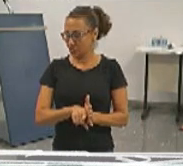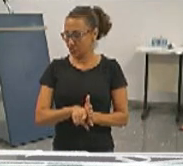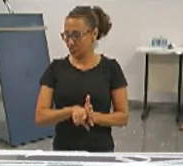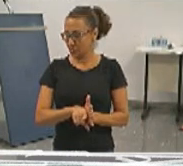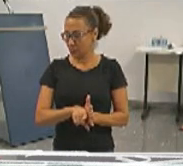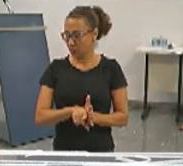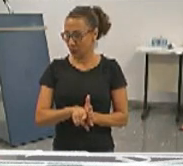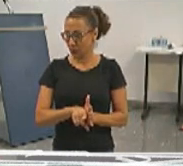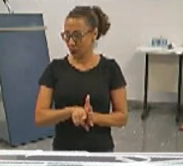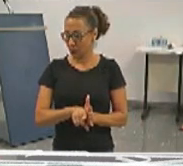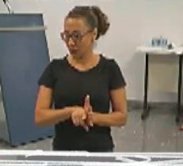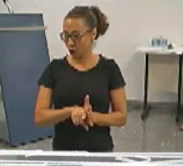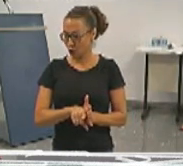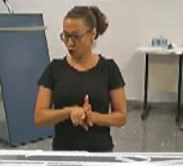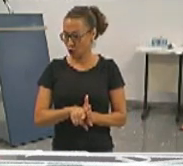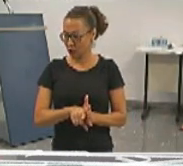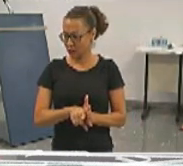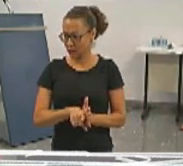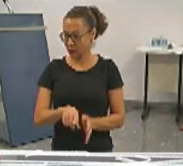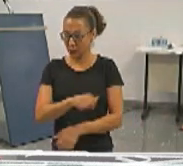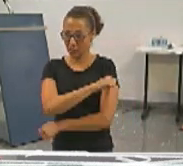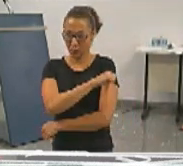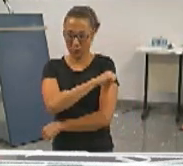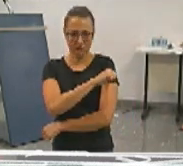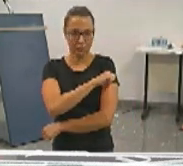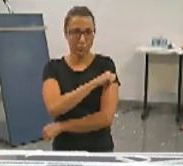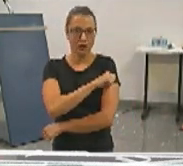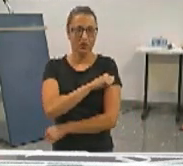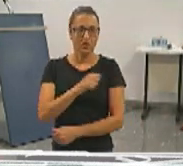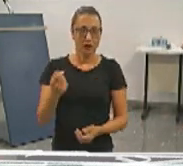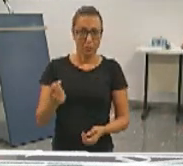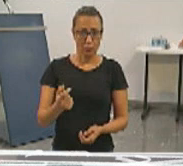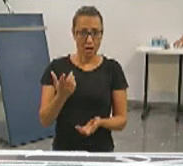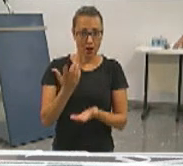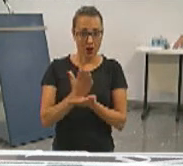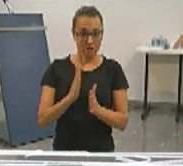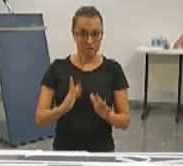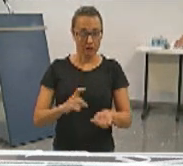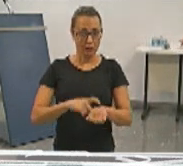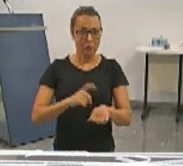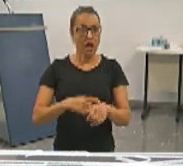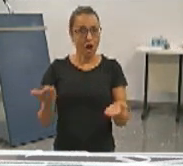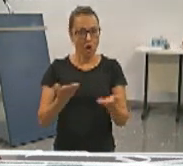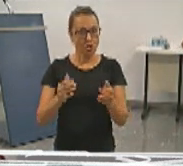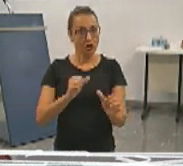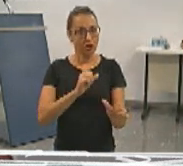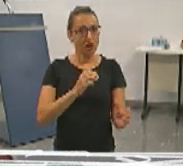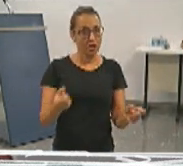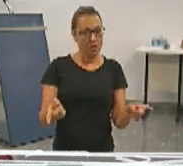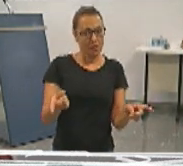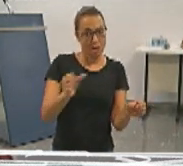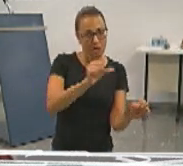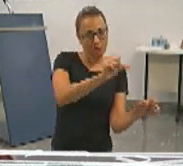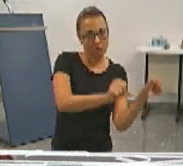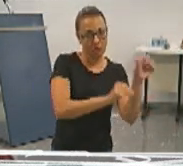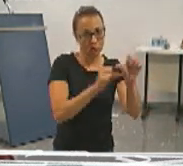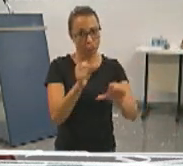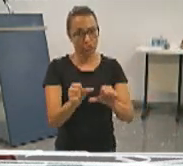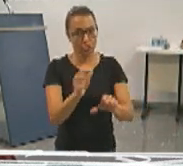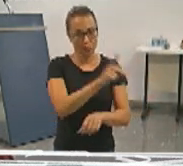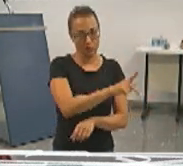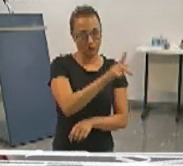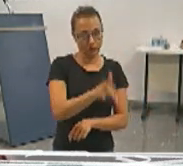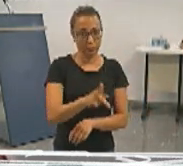quantidade. Pelo procedimento, até que se esgote o tempo, nós alternaremos perguntas de docentes